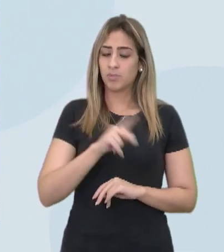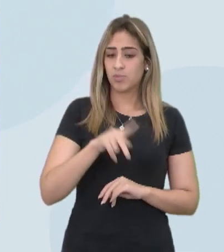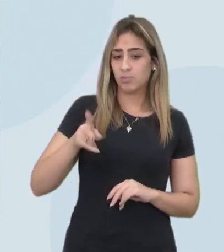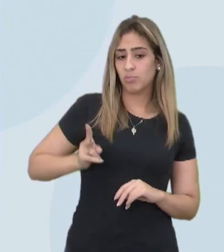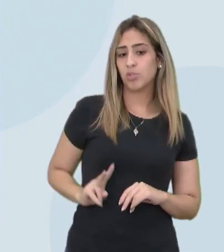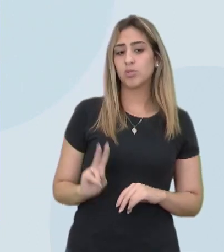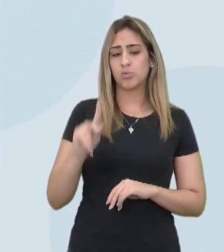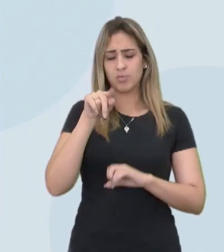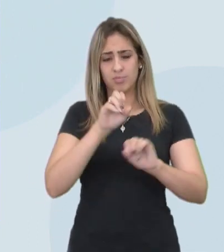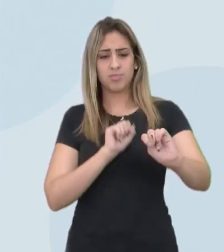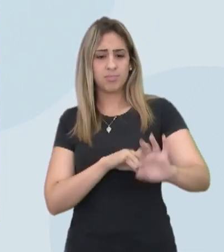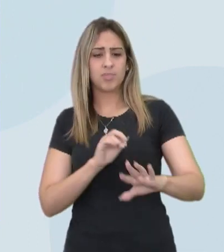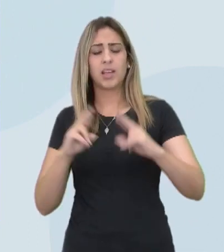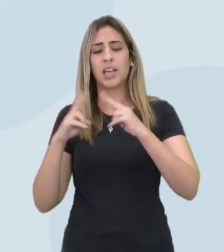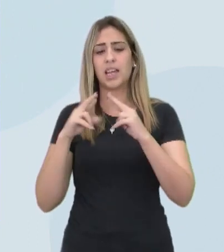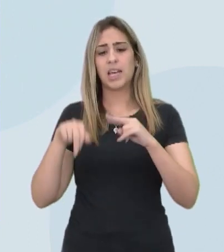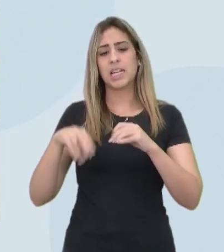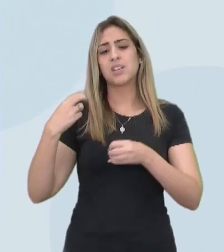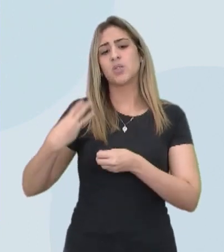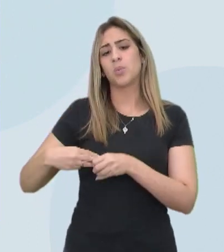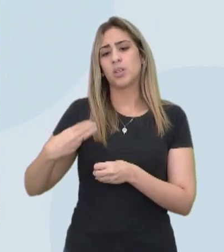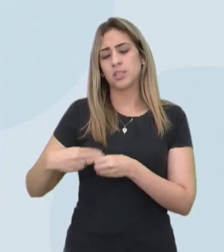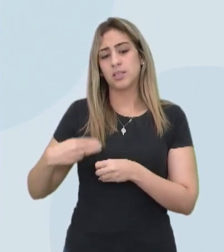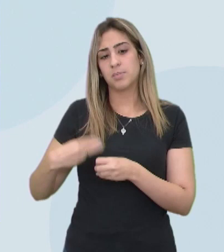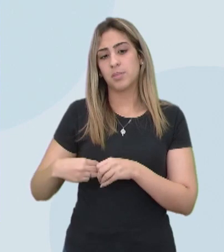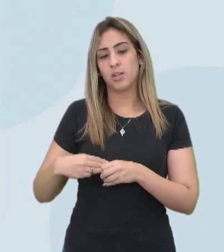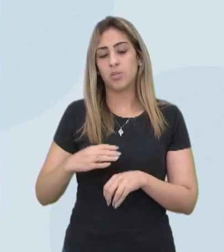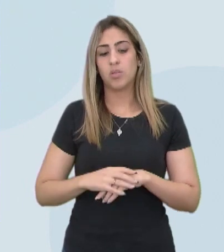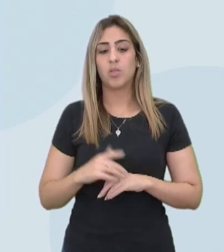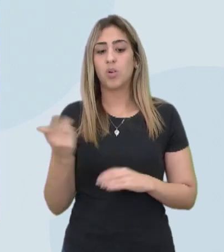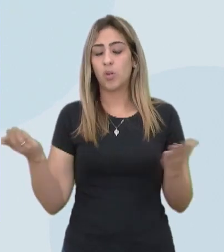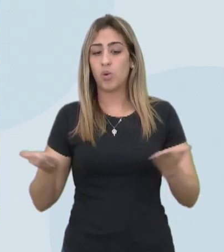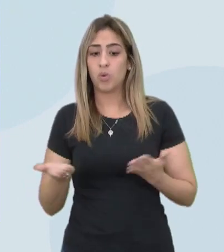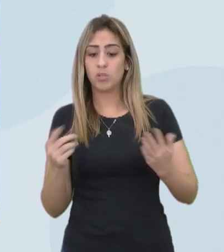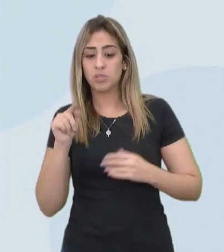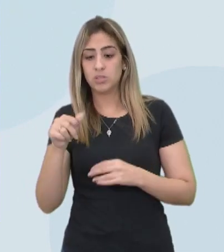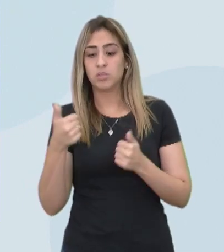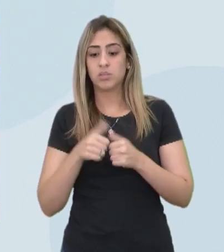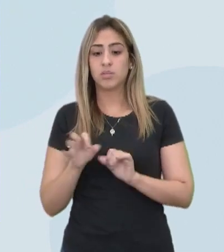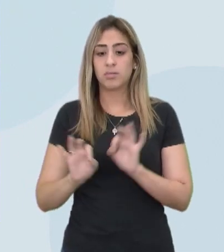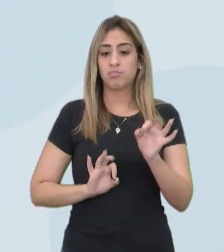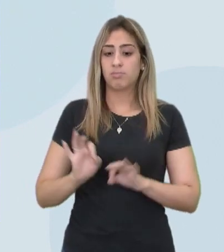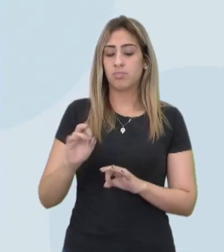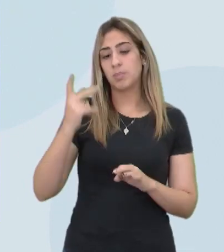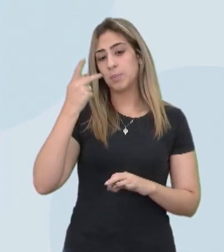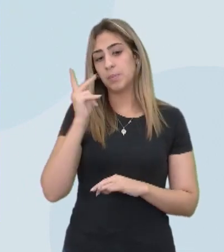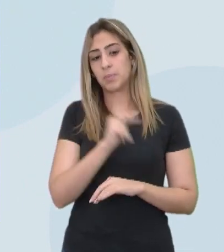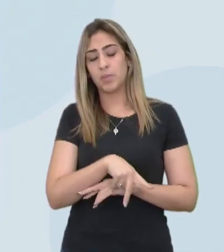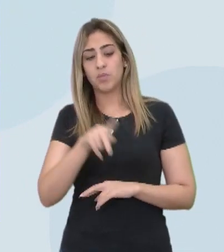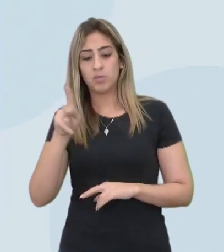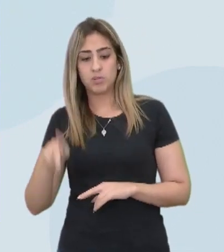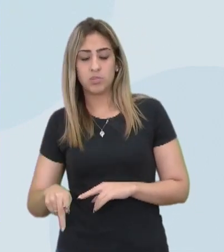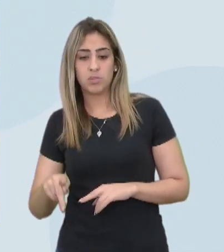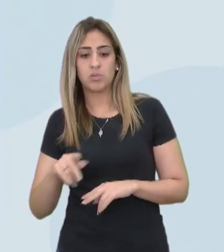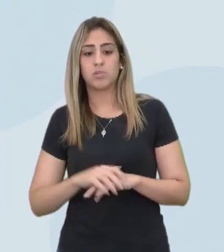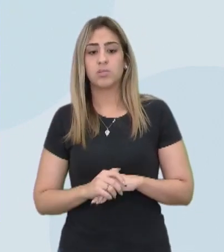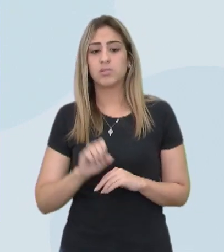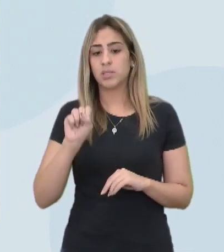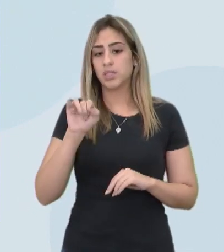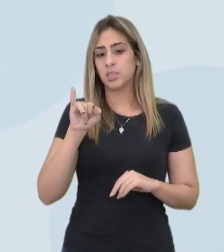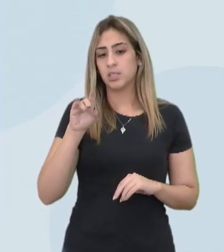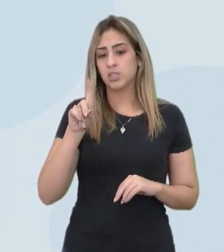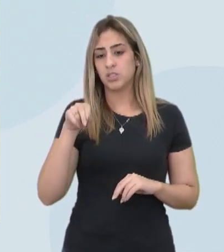como professor da rede municipal, e hoje ele é maestro. Então, professor, maestro